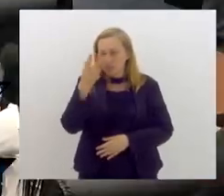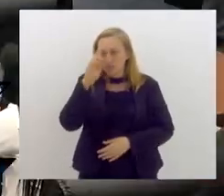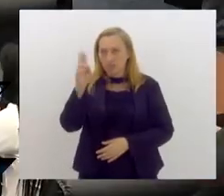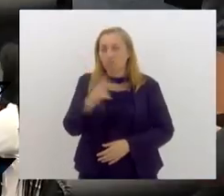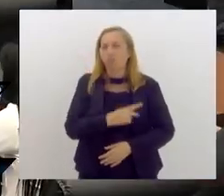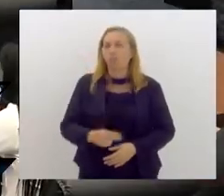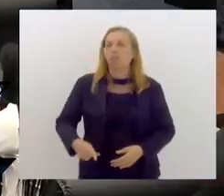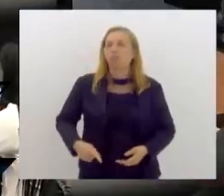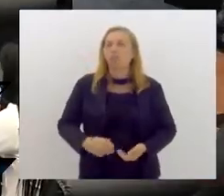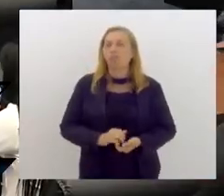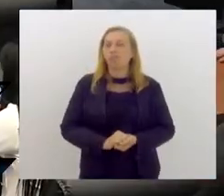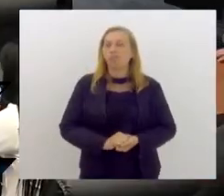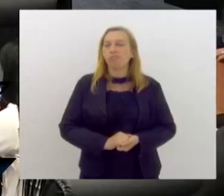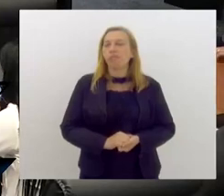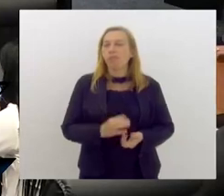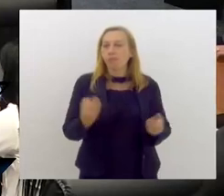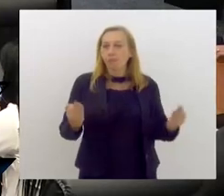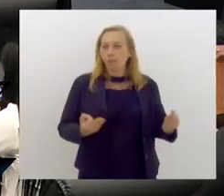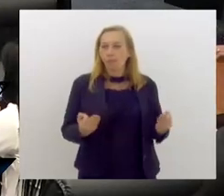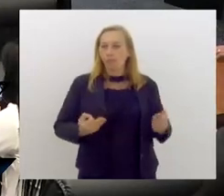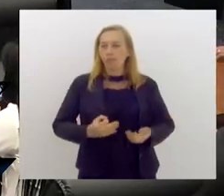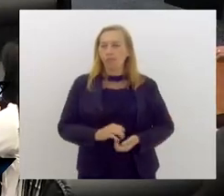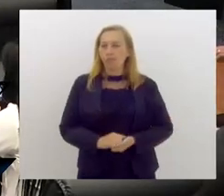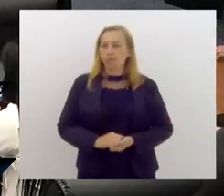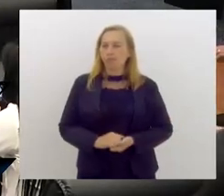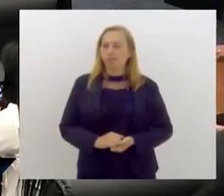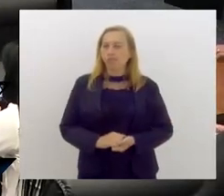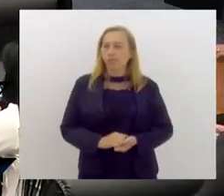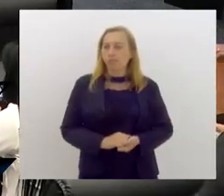presidente. Perfeitamente aí.